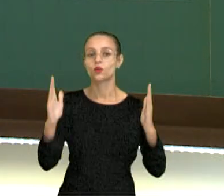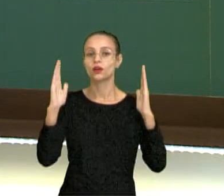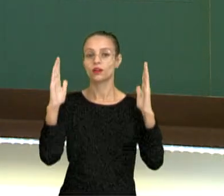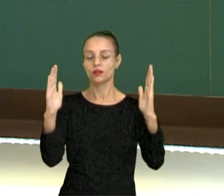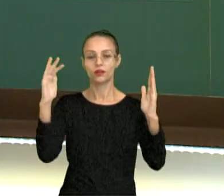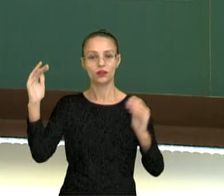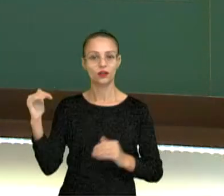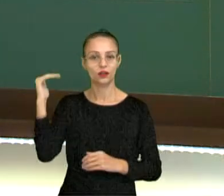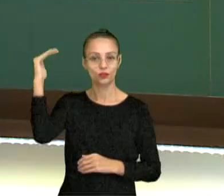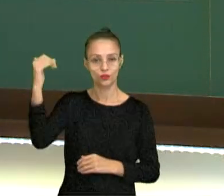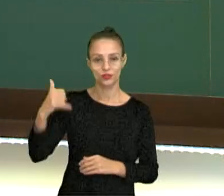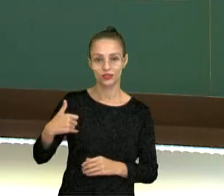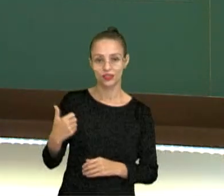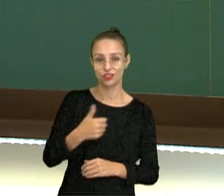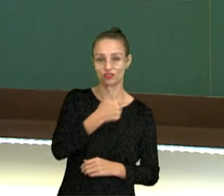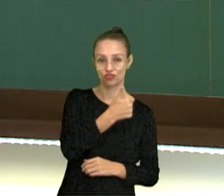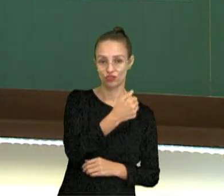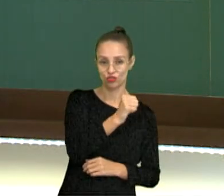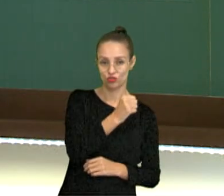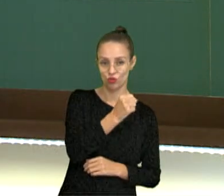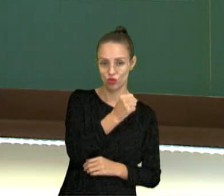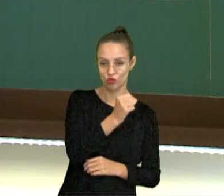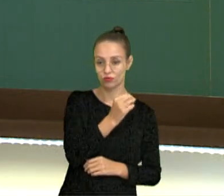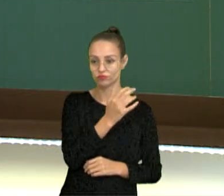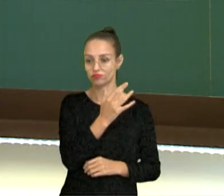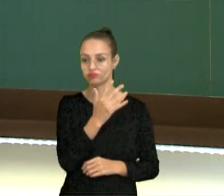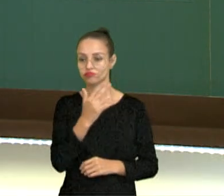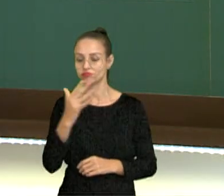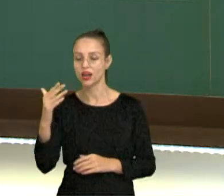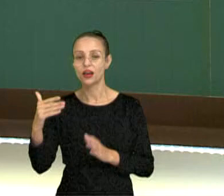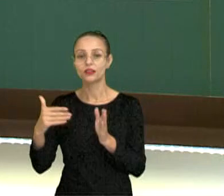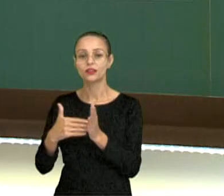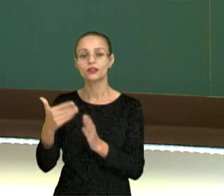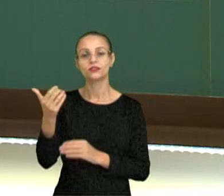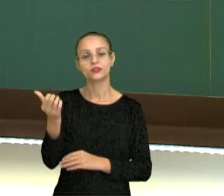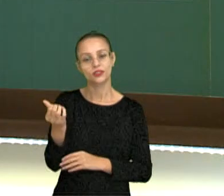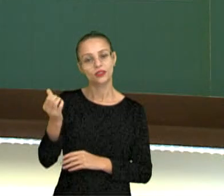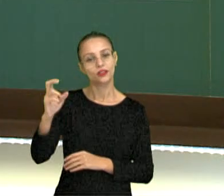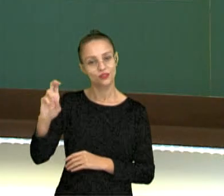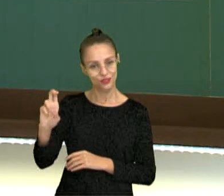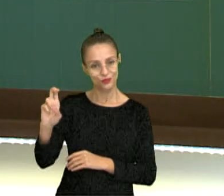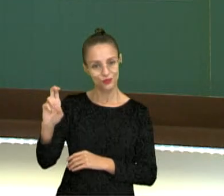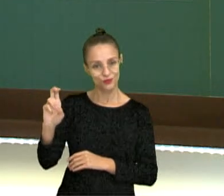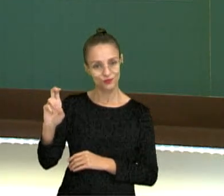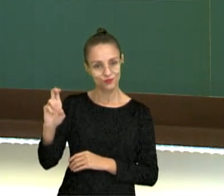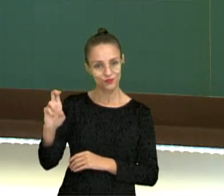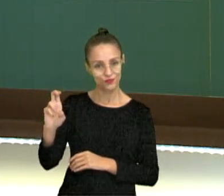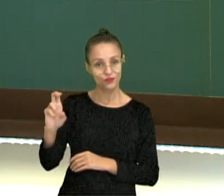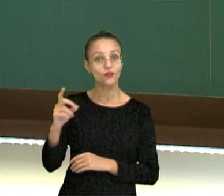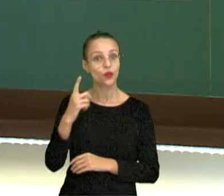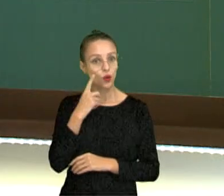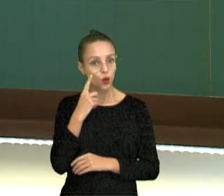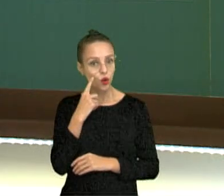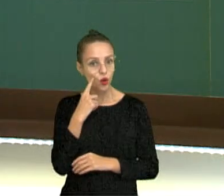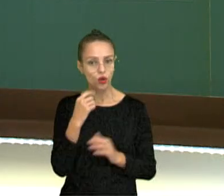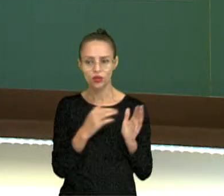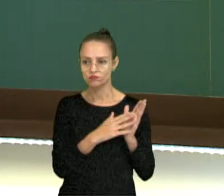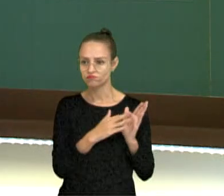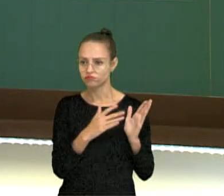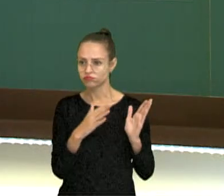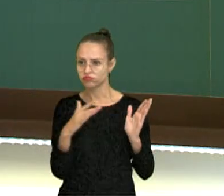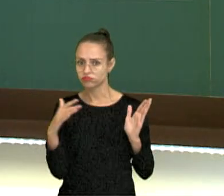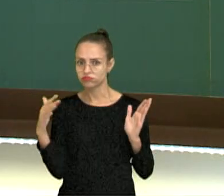adulta. É dos 18 anos até aproximadamente 65. Olha quanto